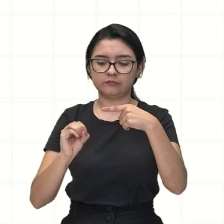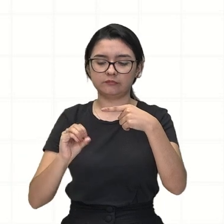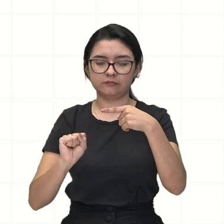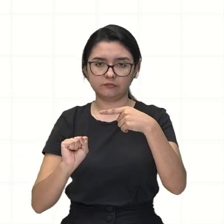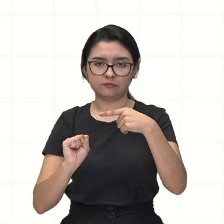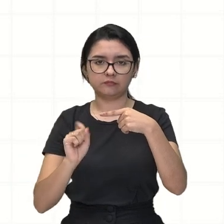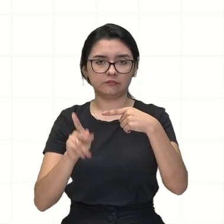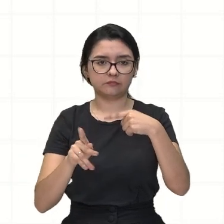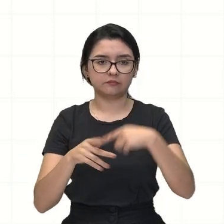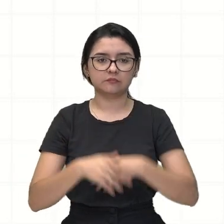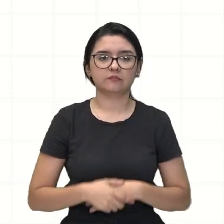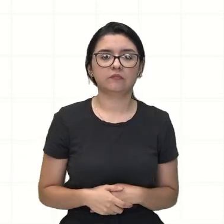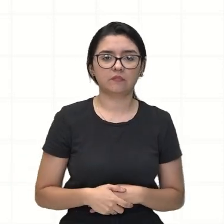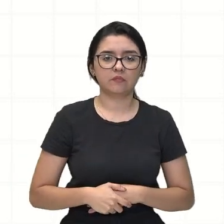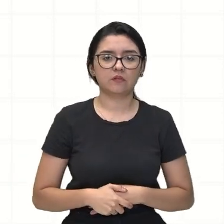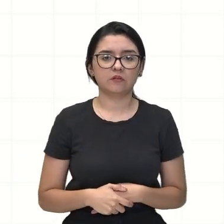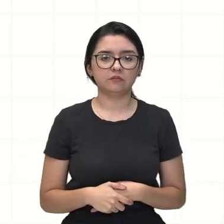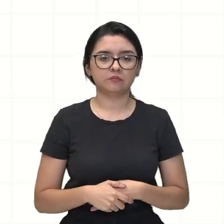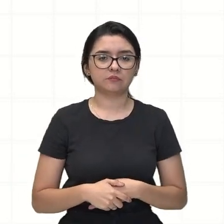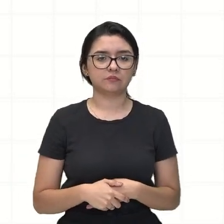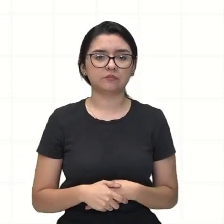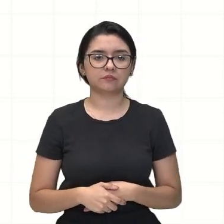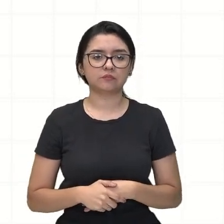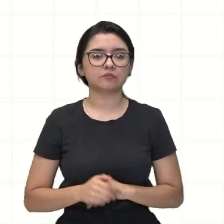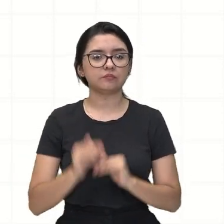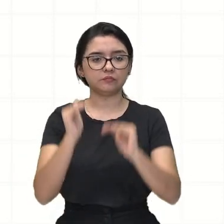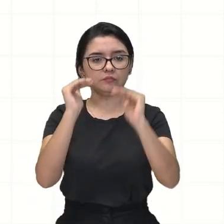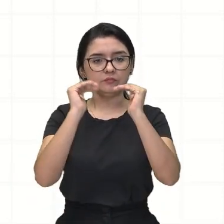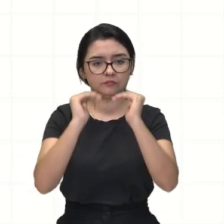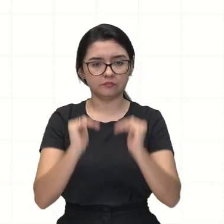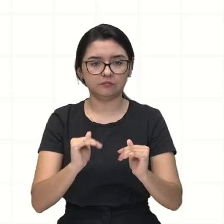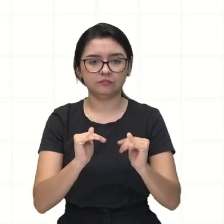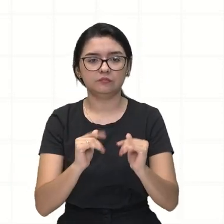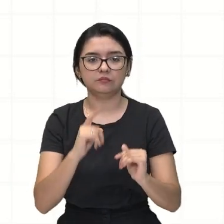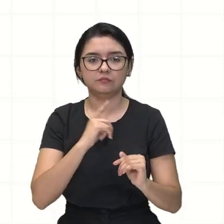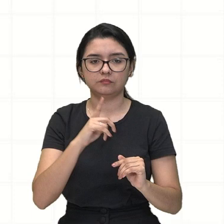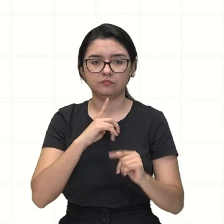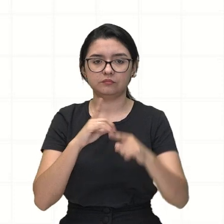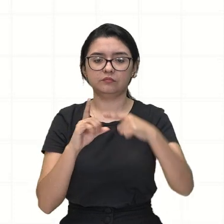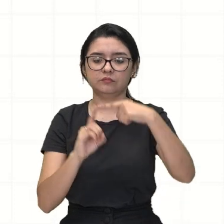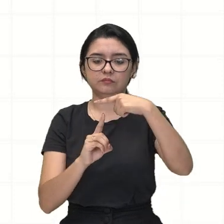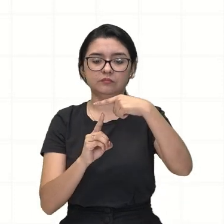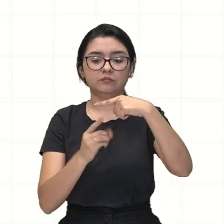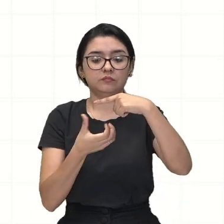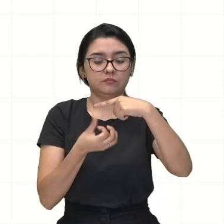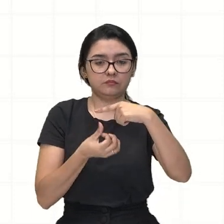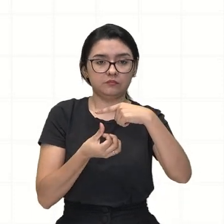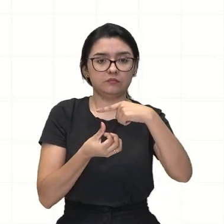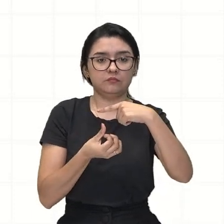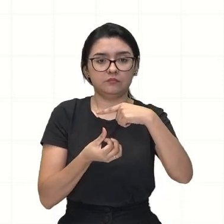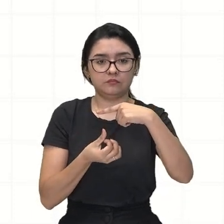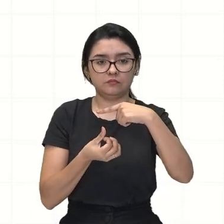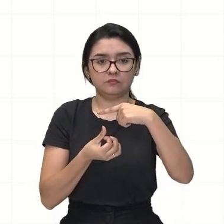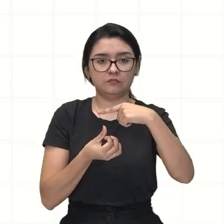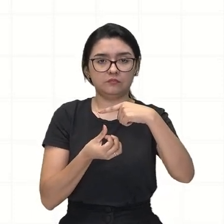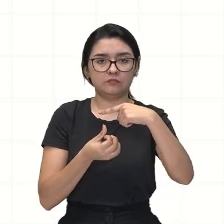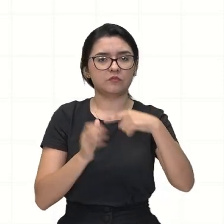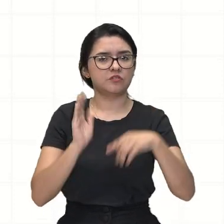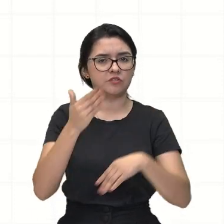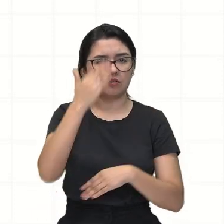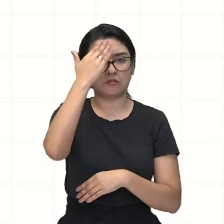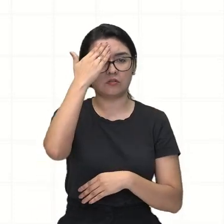quintos. Beleza? Continuando, tem aqui, ó, denominador 6. Só fazer mais rápido agora. Você já pegou o jeito de